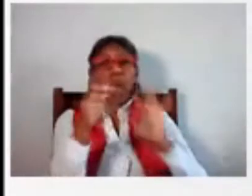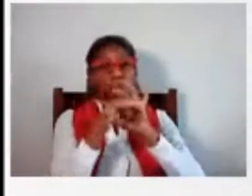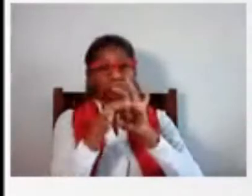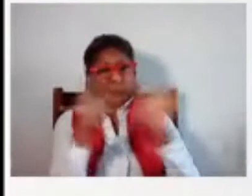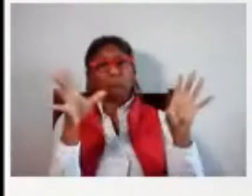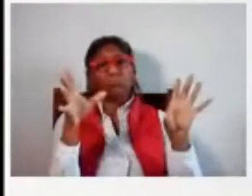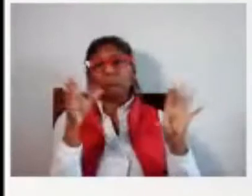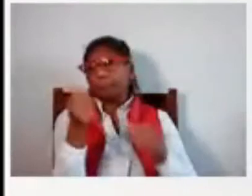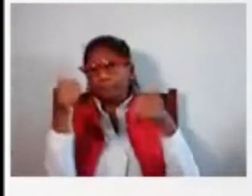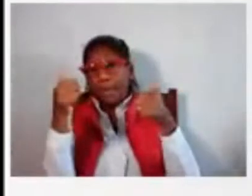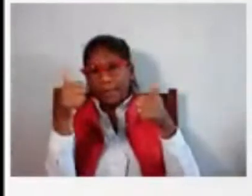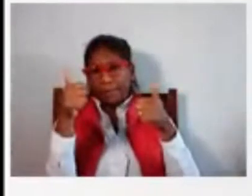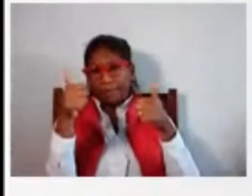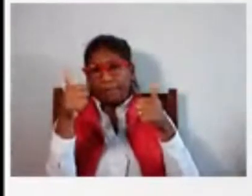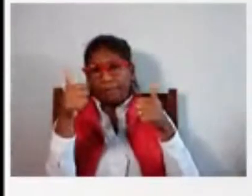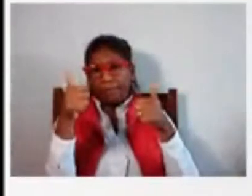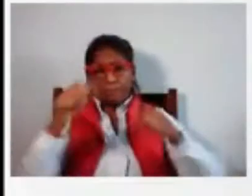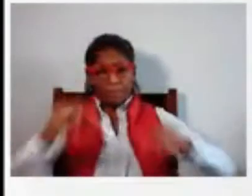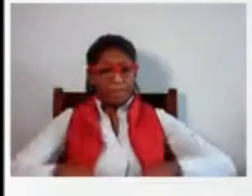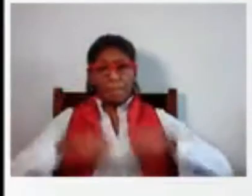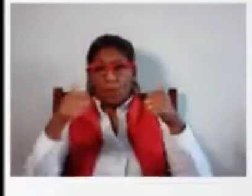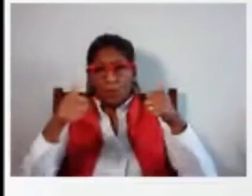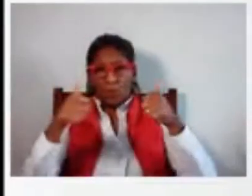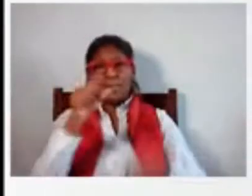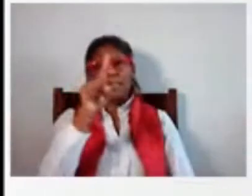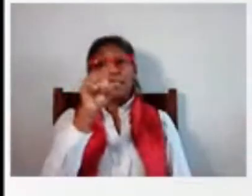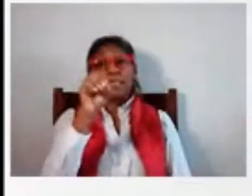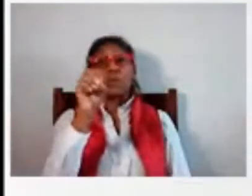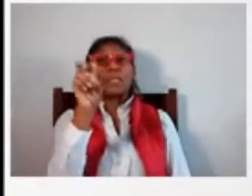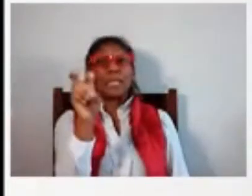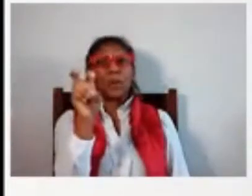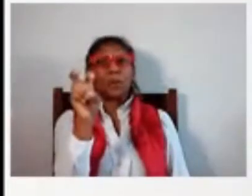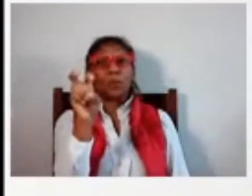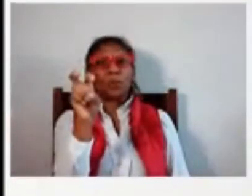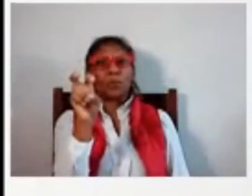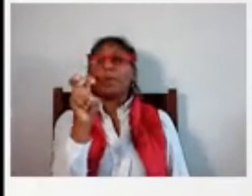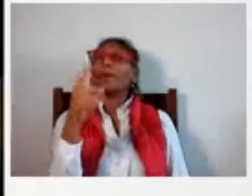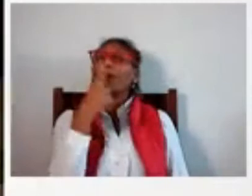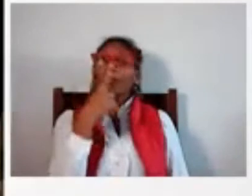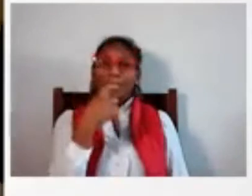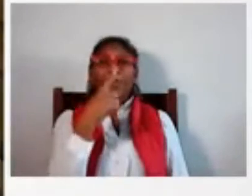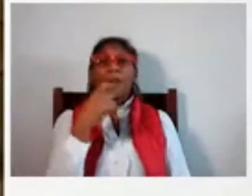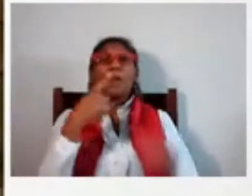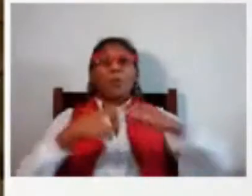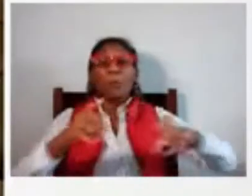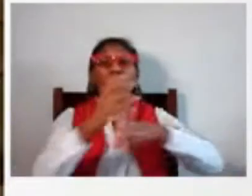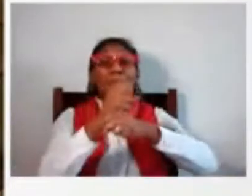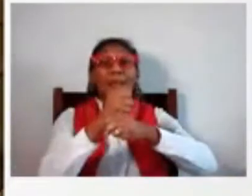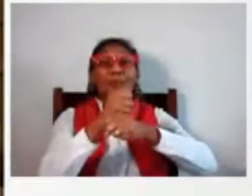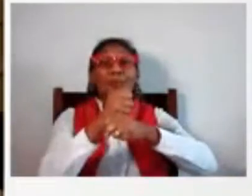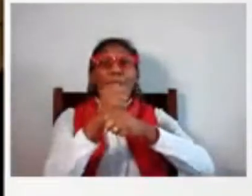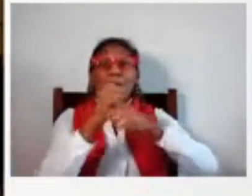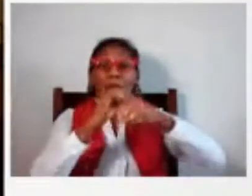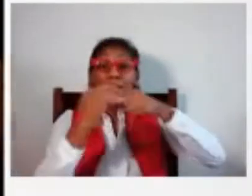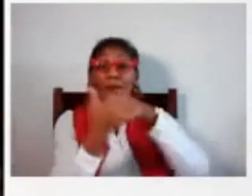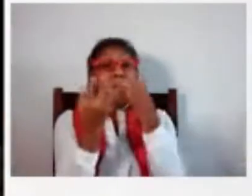67 casos e recuperados 105. Por isso, bandeira vermelha, pela proporção que aqui está